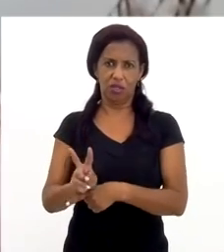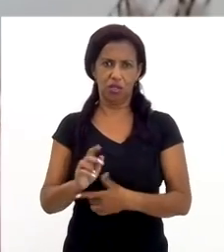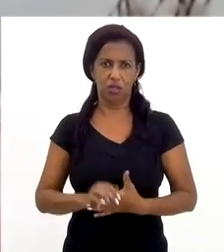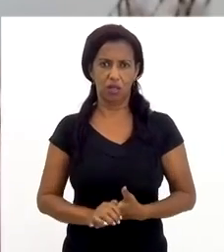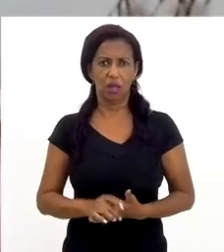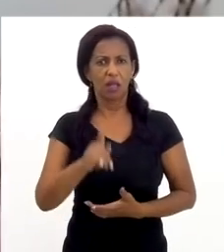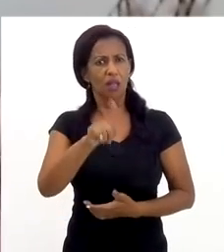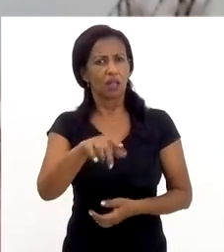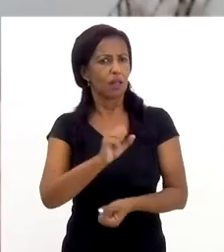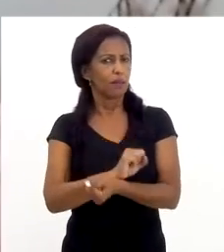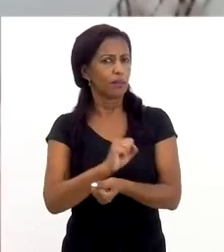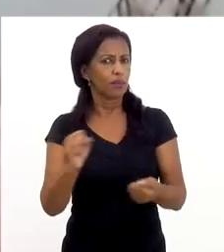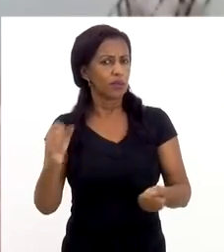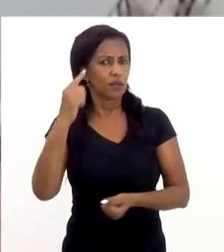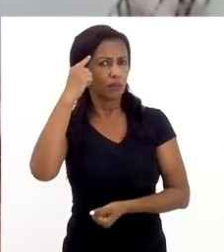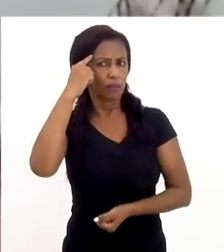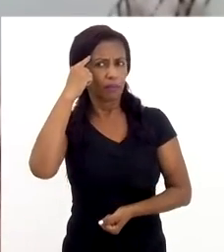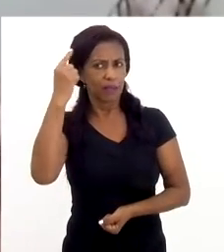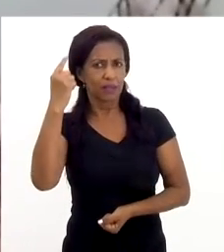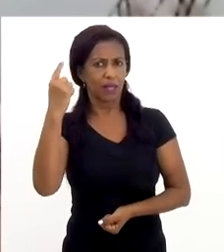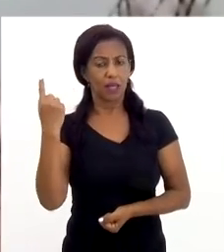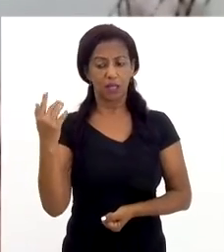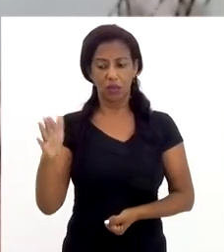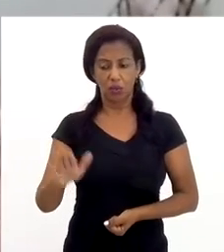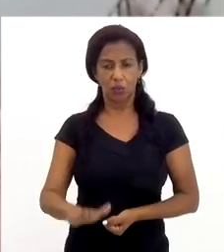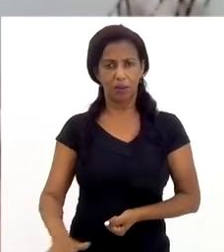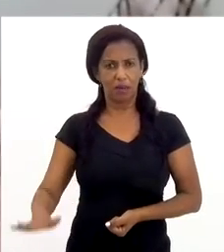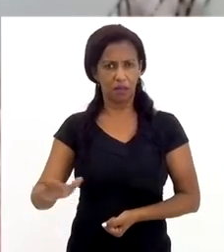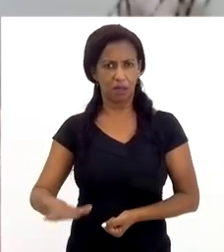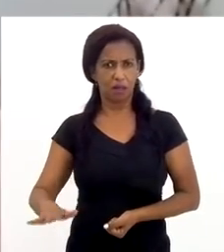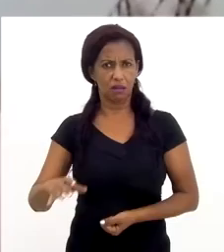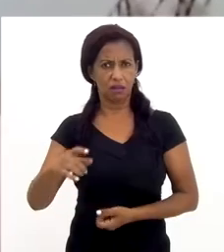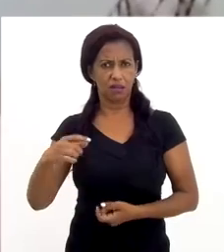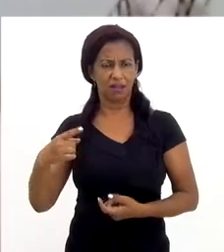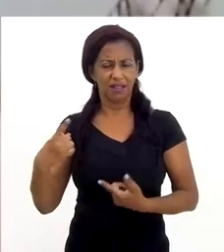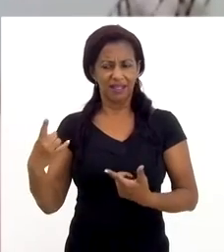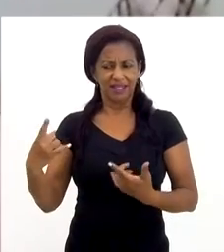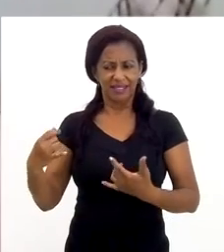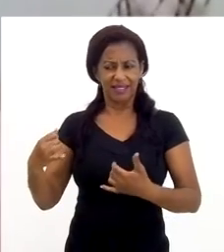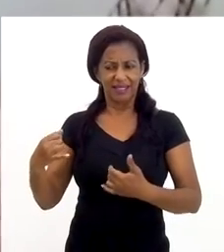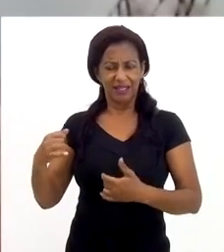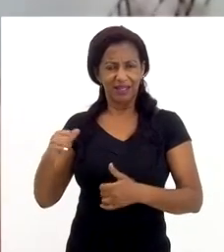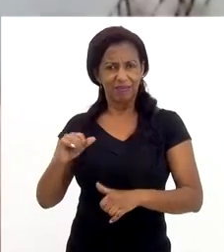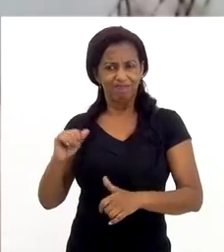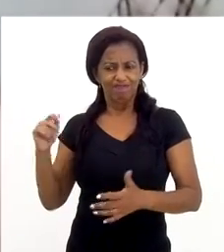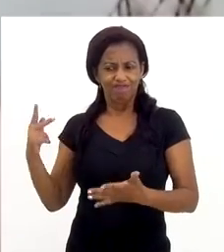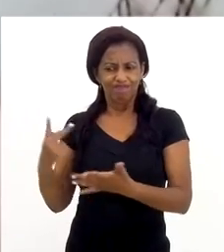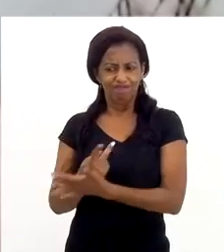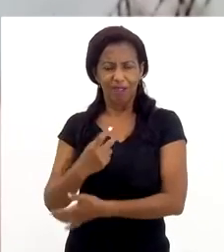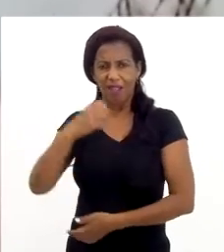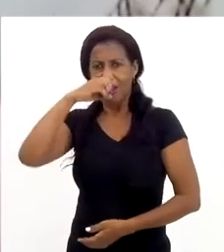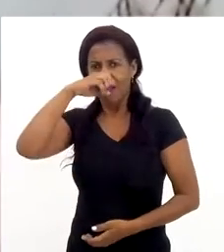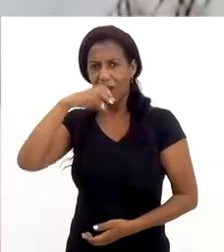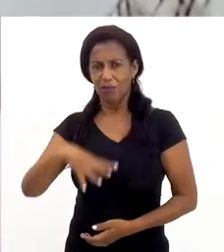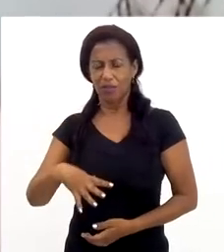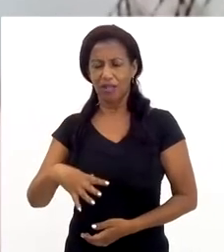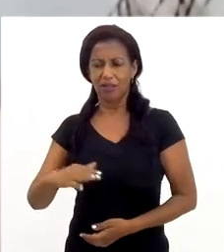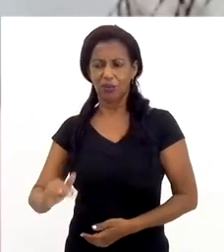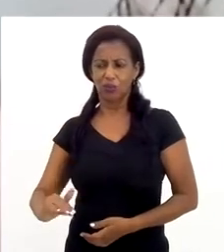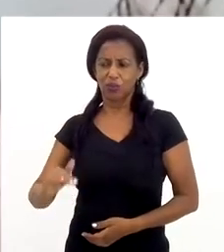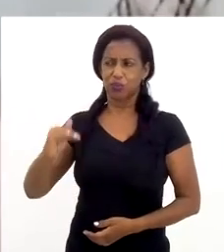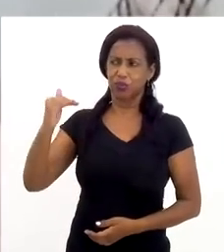proteger é impossível pensarmos que uma criança abusada se tornará um